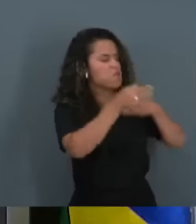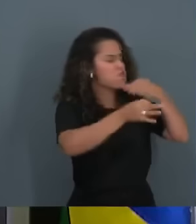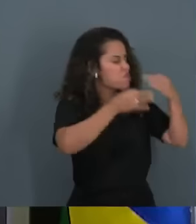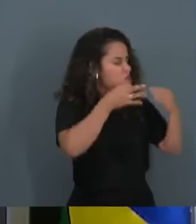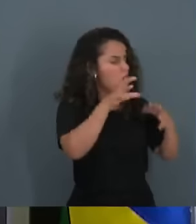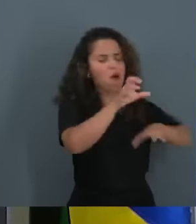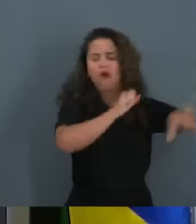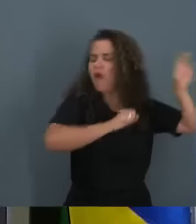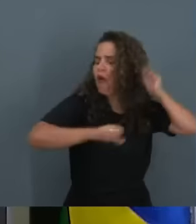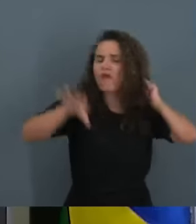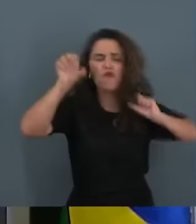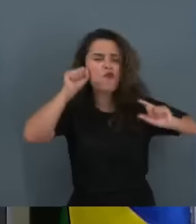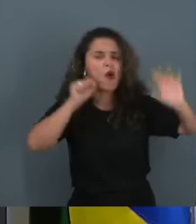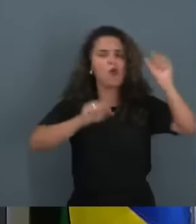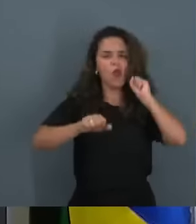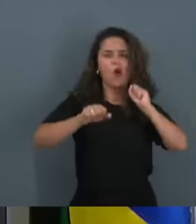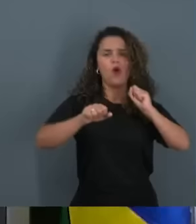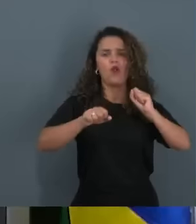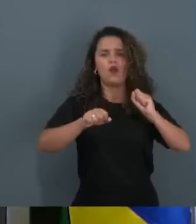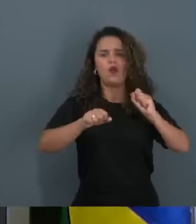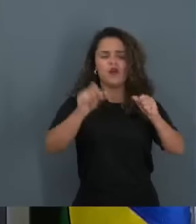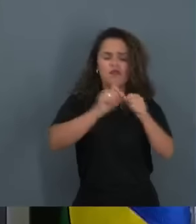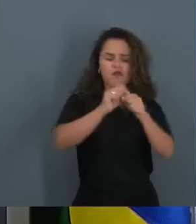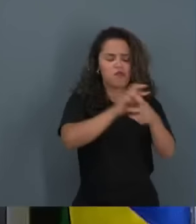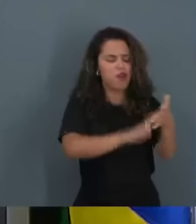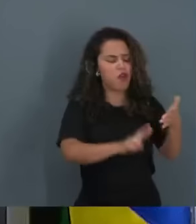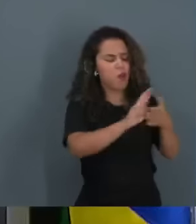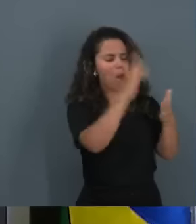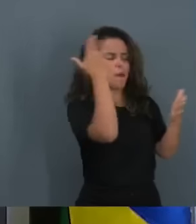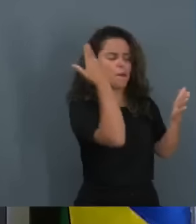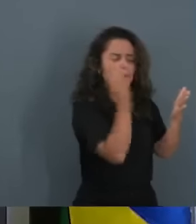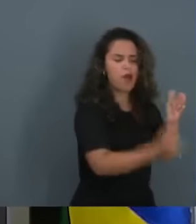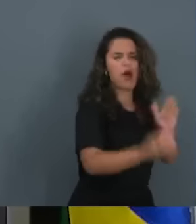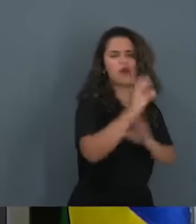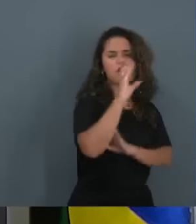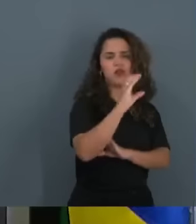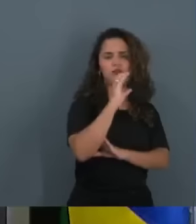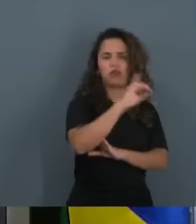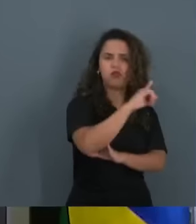todo mundo, faz relatório, ela perde na CCJ,